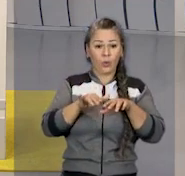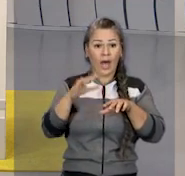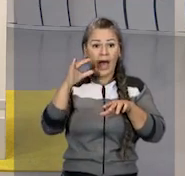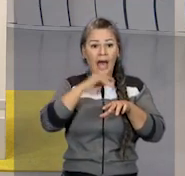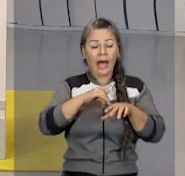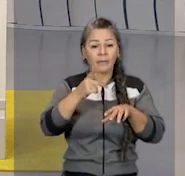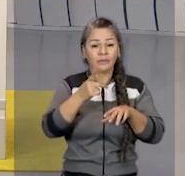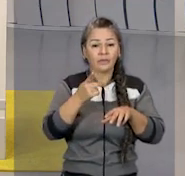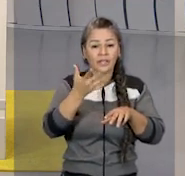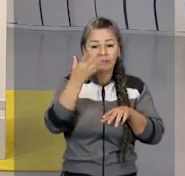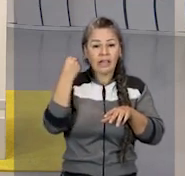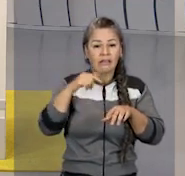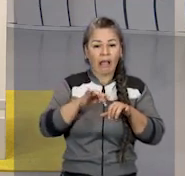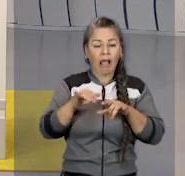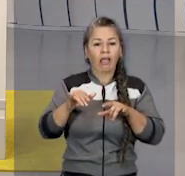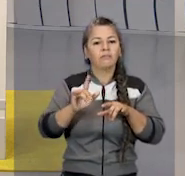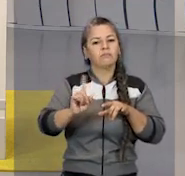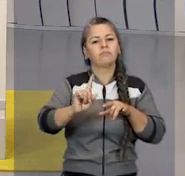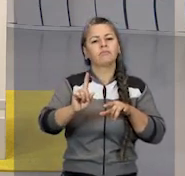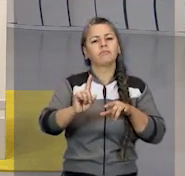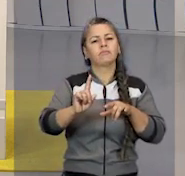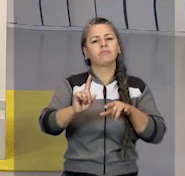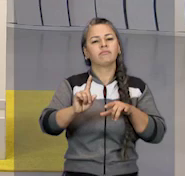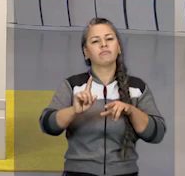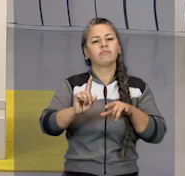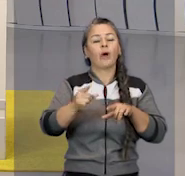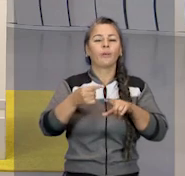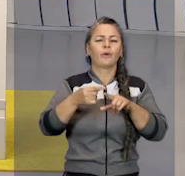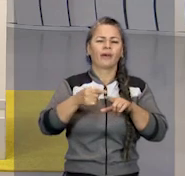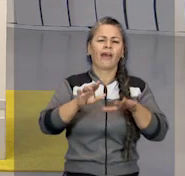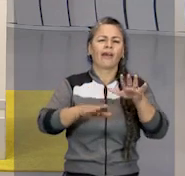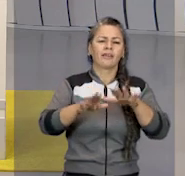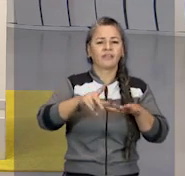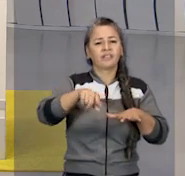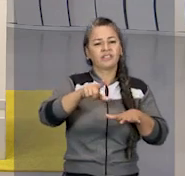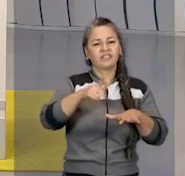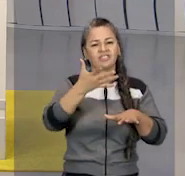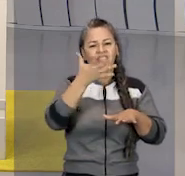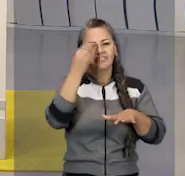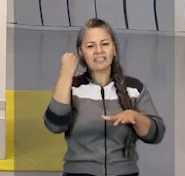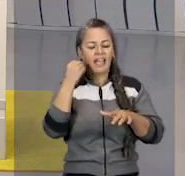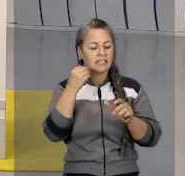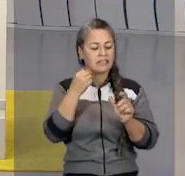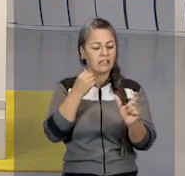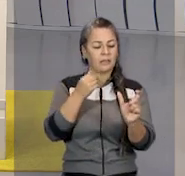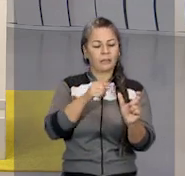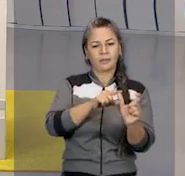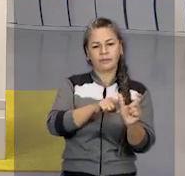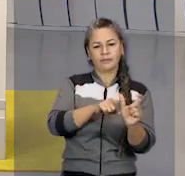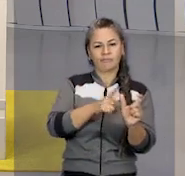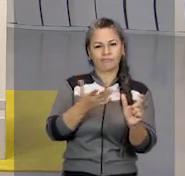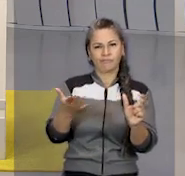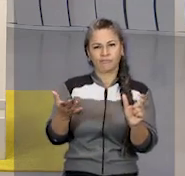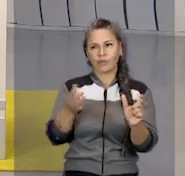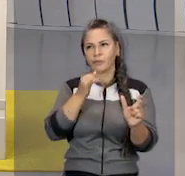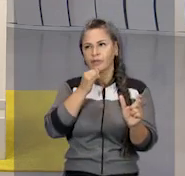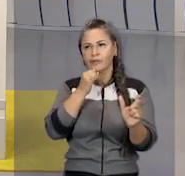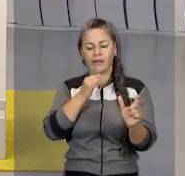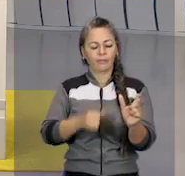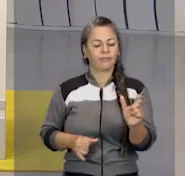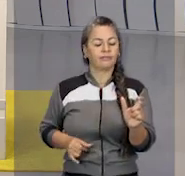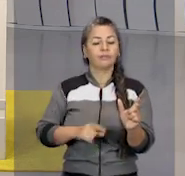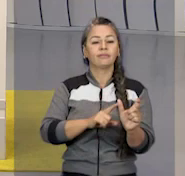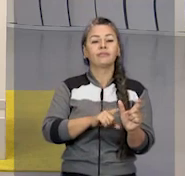coloquial, muitas vezes a gente descuida de um plural, tá? Então isso é comum. É comum, por exemplo, você estar lá na sua casa e falar